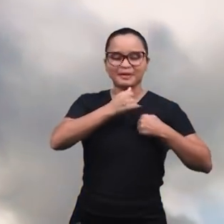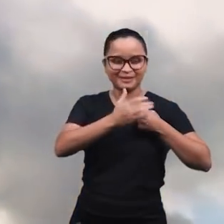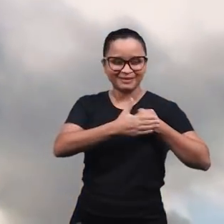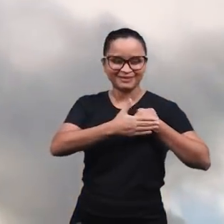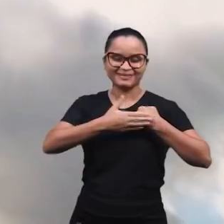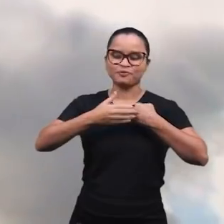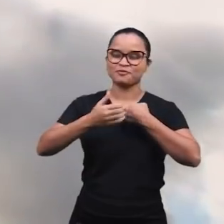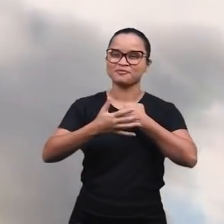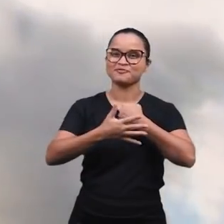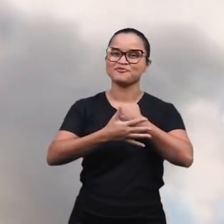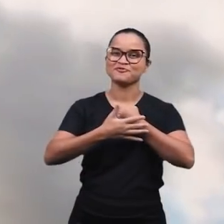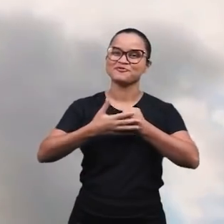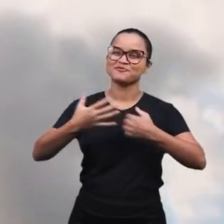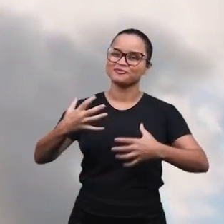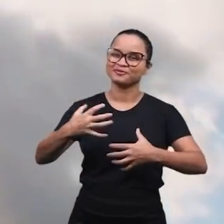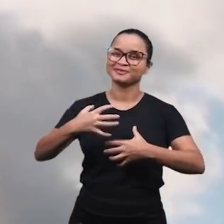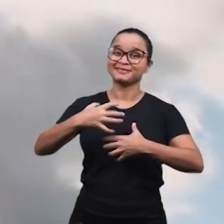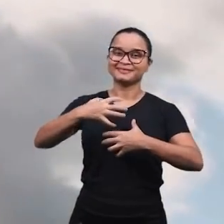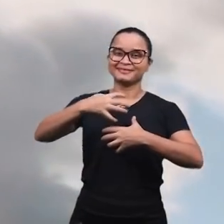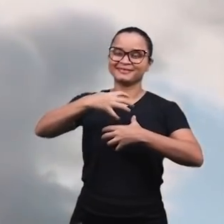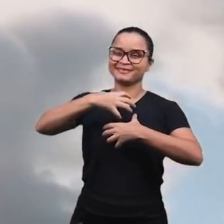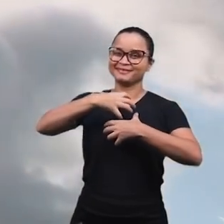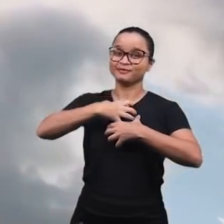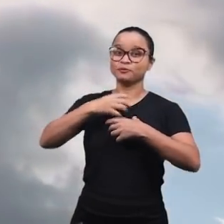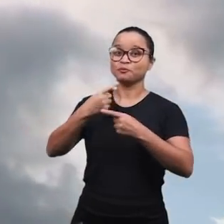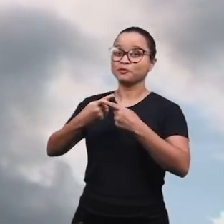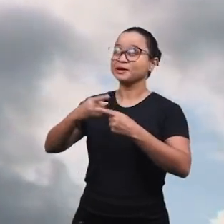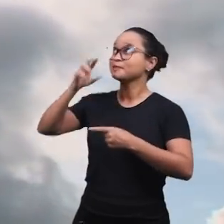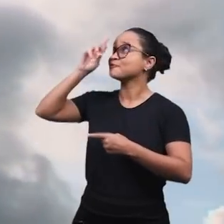é a voz do meu Senhor.